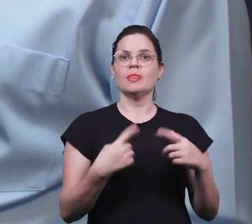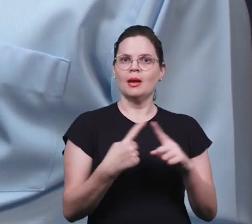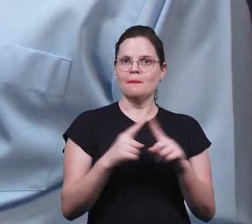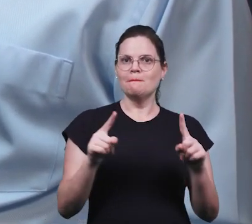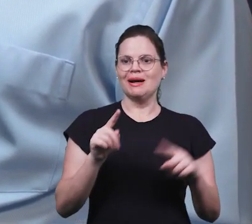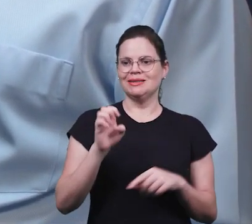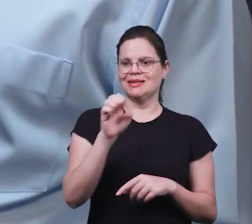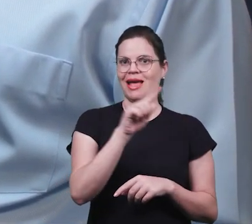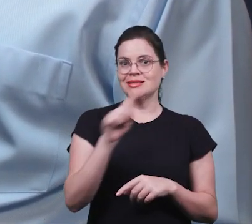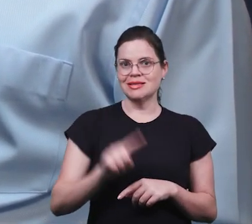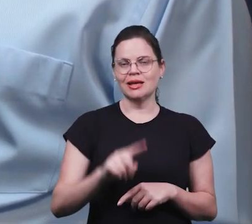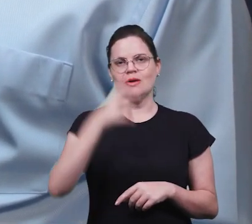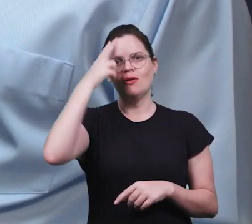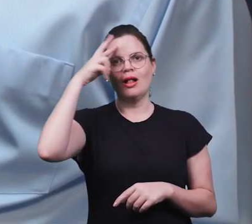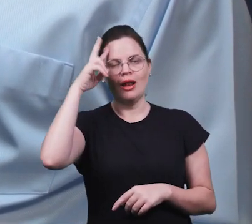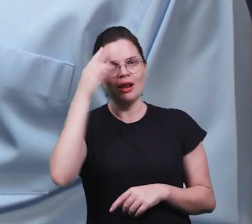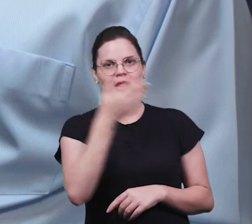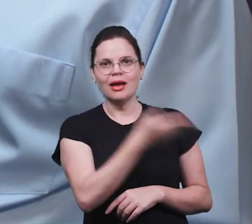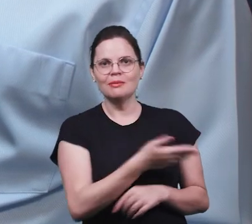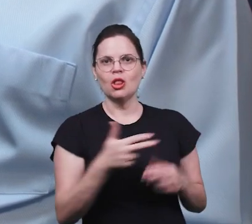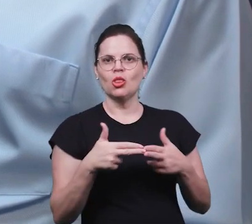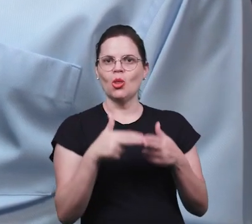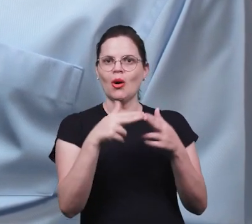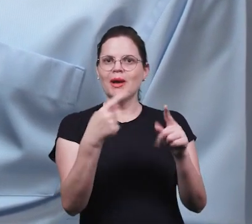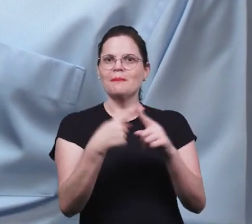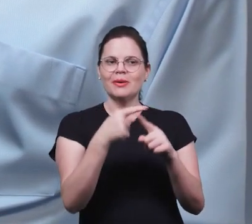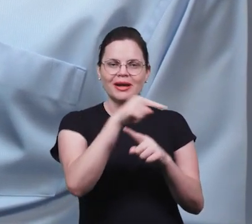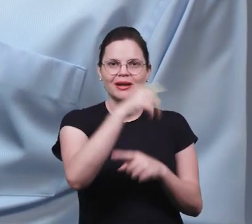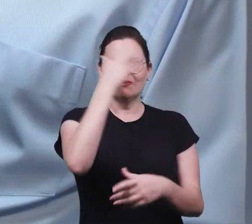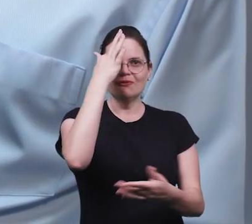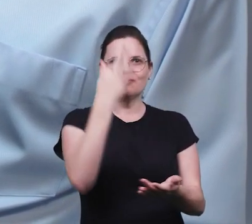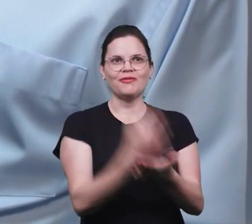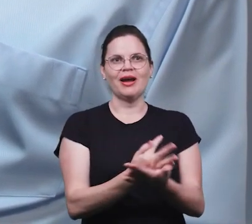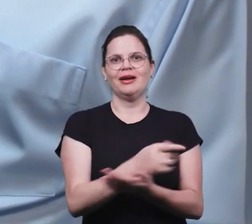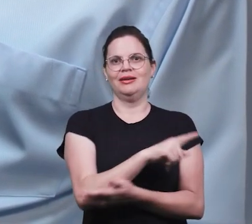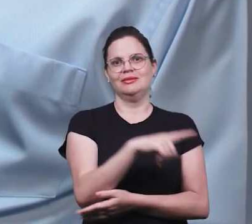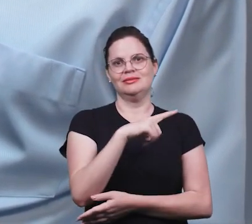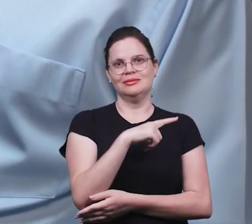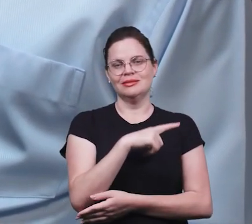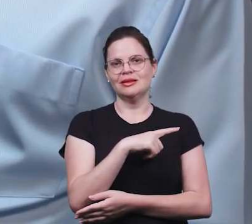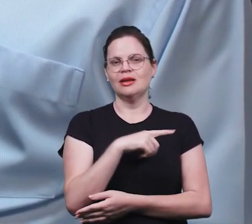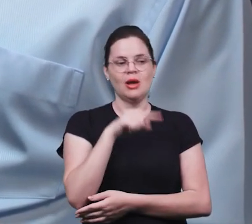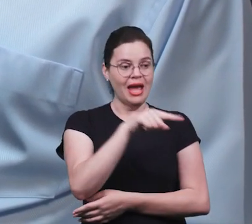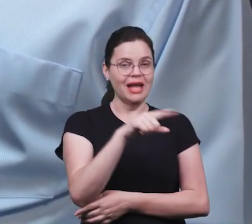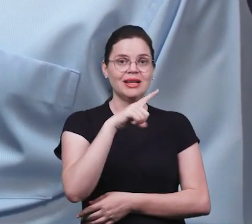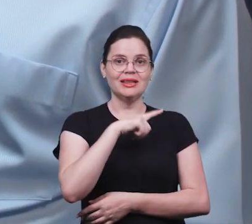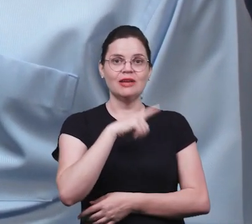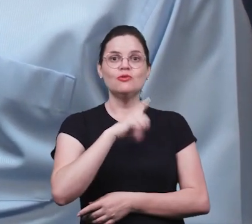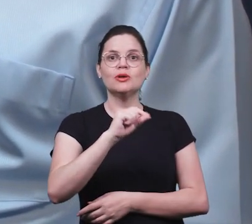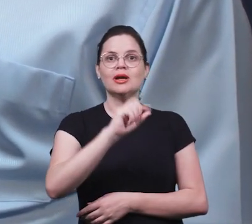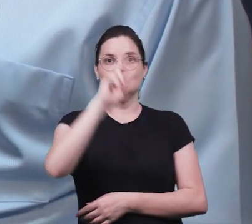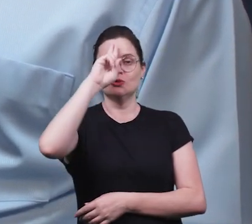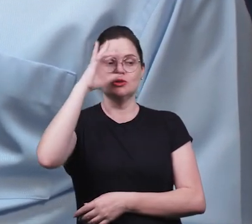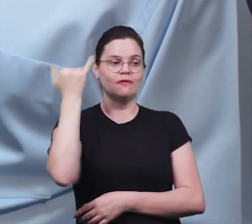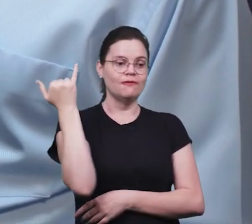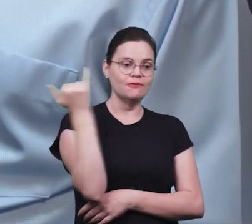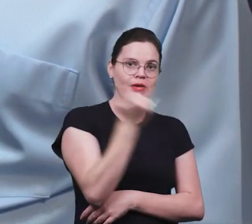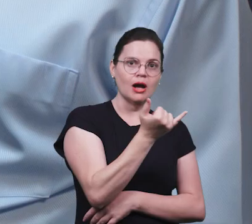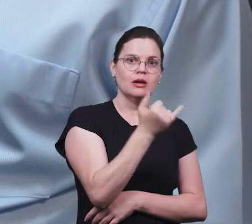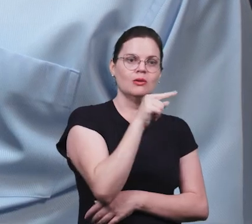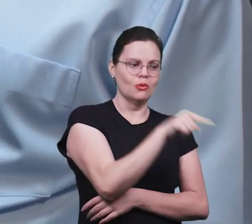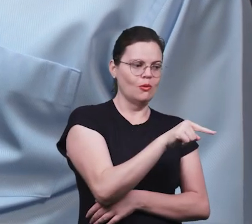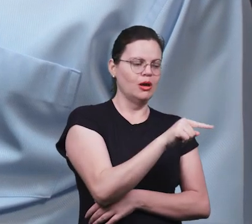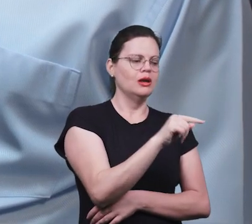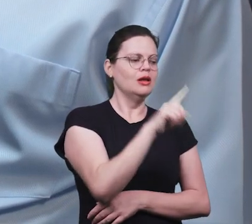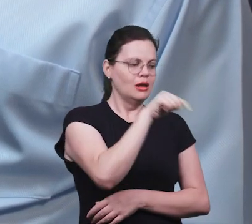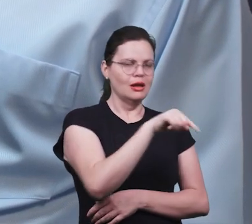na galeria dos heróis da fé, sendo divinamente avisado, creu.